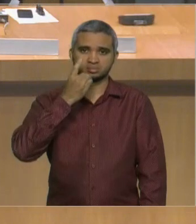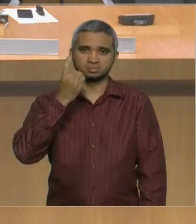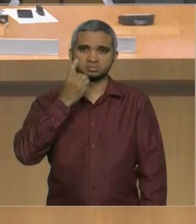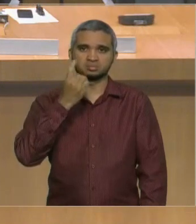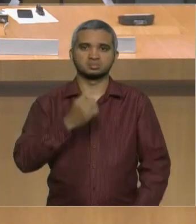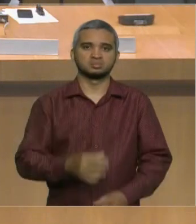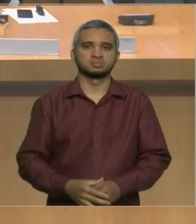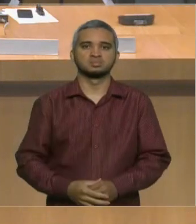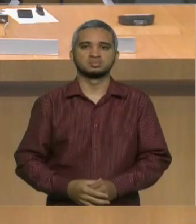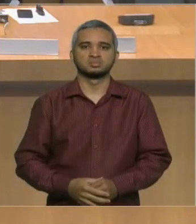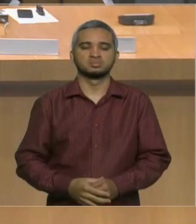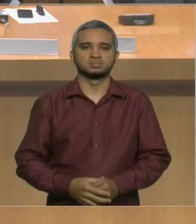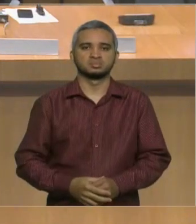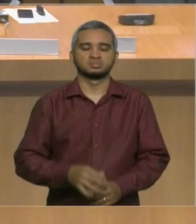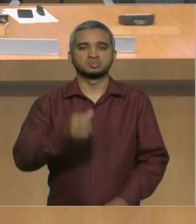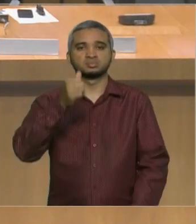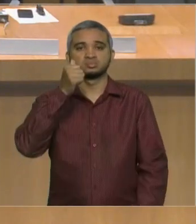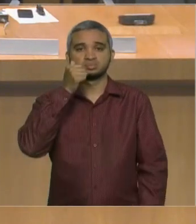senhoras deputadas,